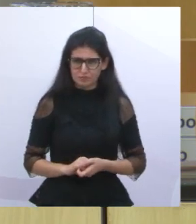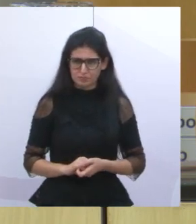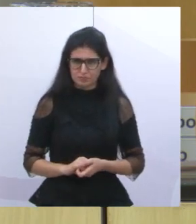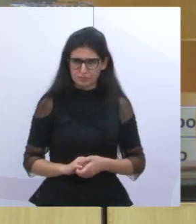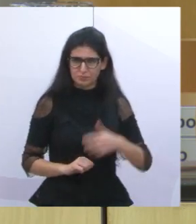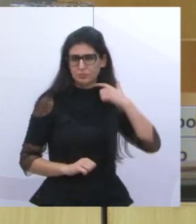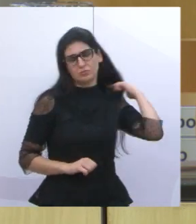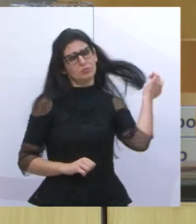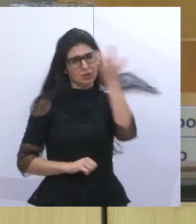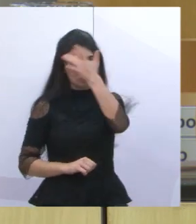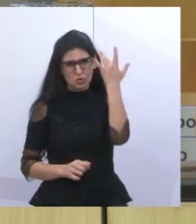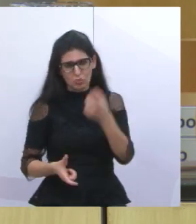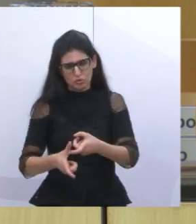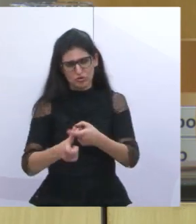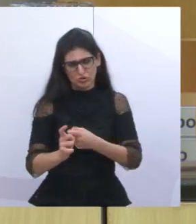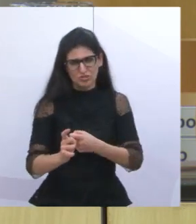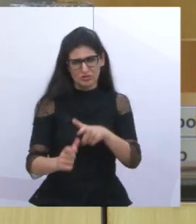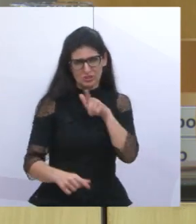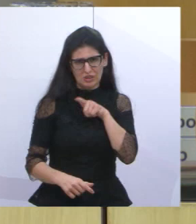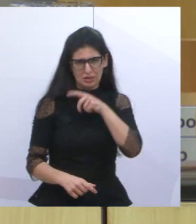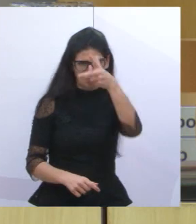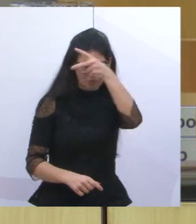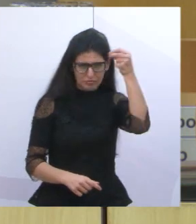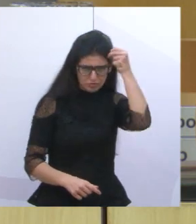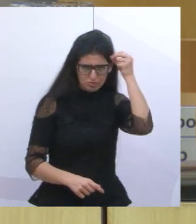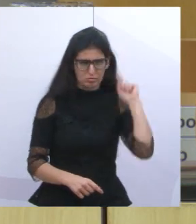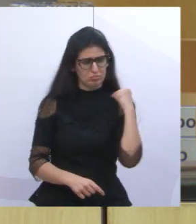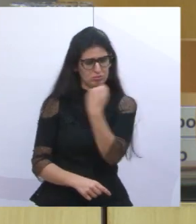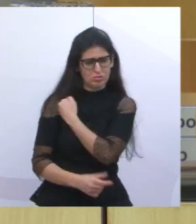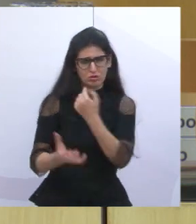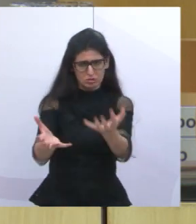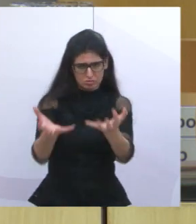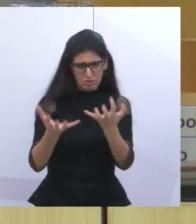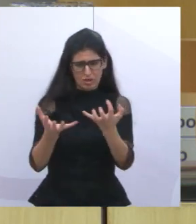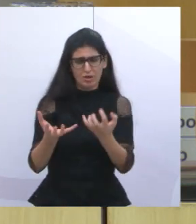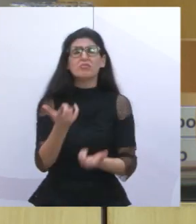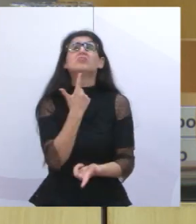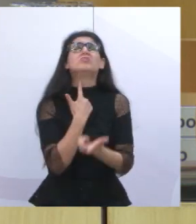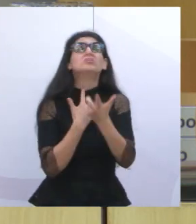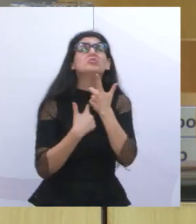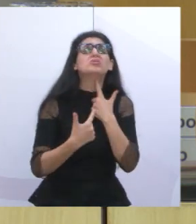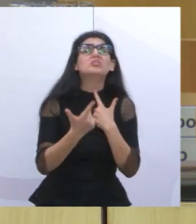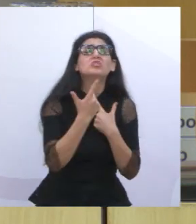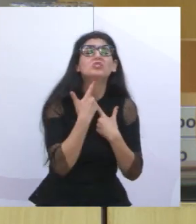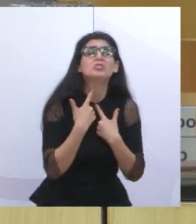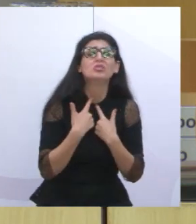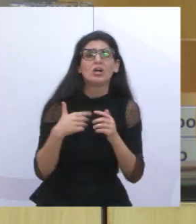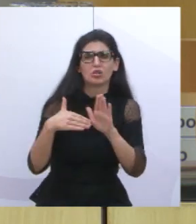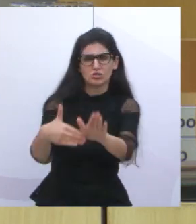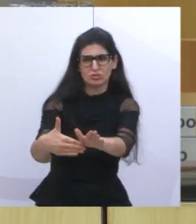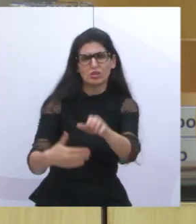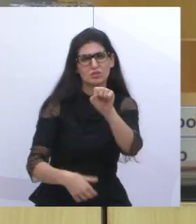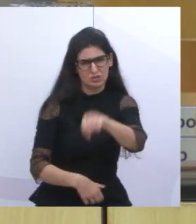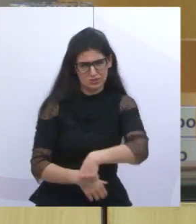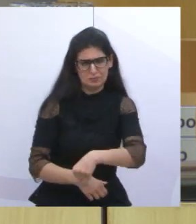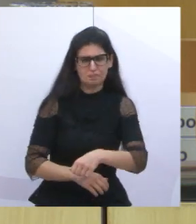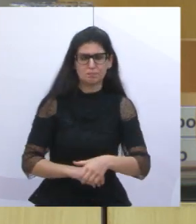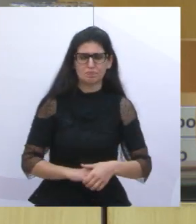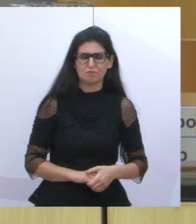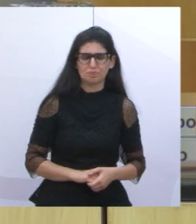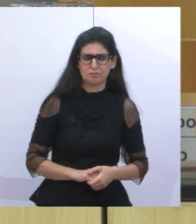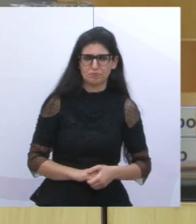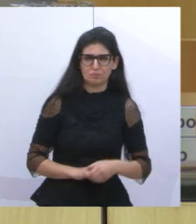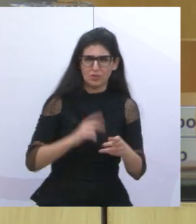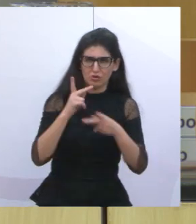E a gente quer sim ajudar. Agora, também eu queria falar para o nosso